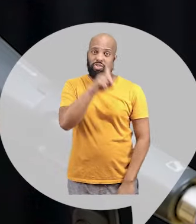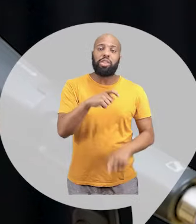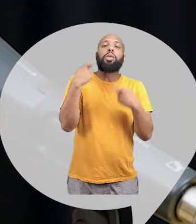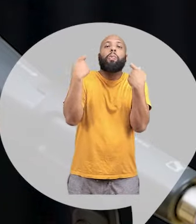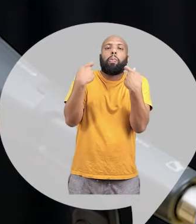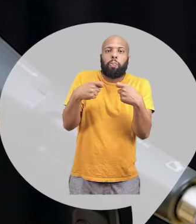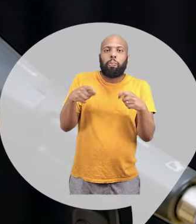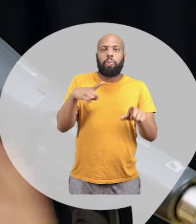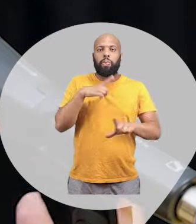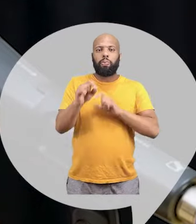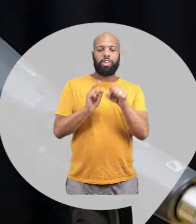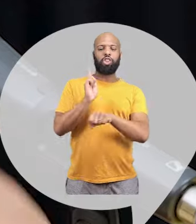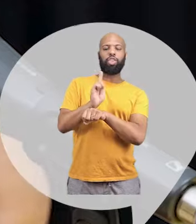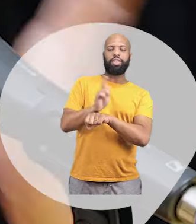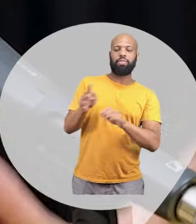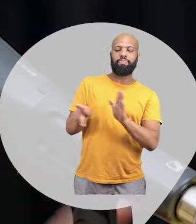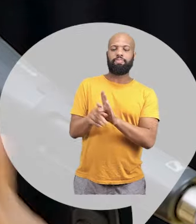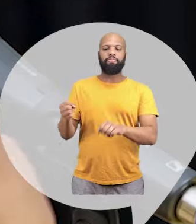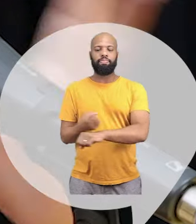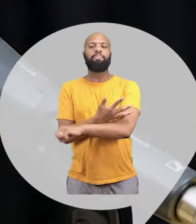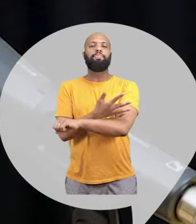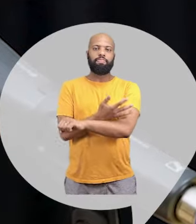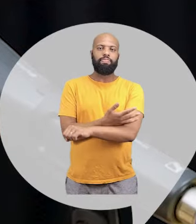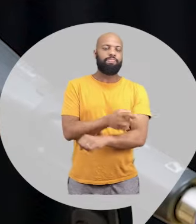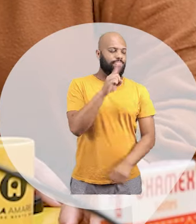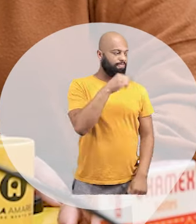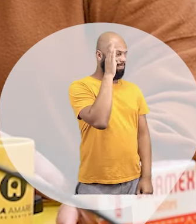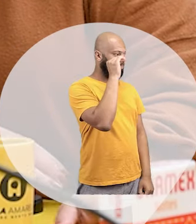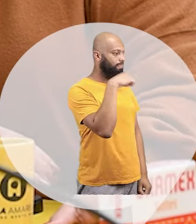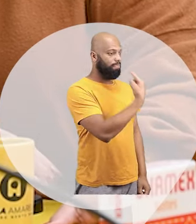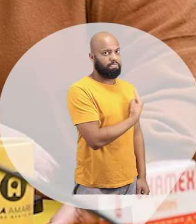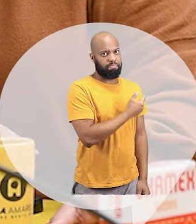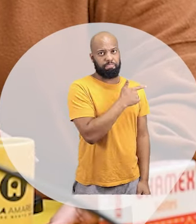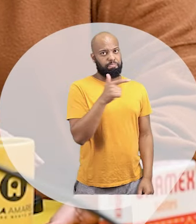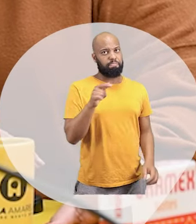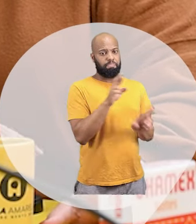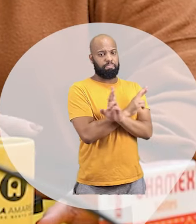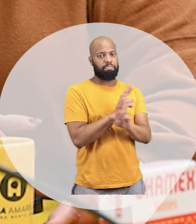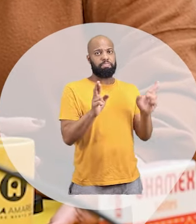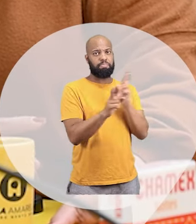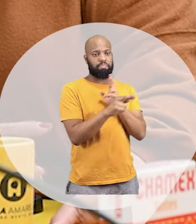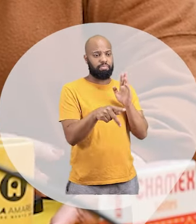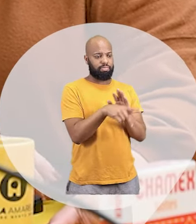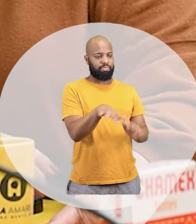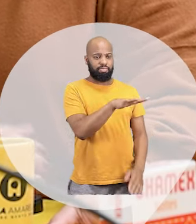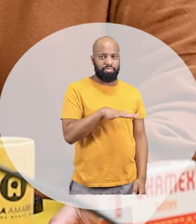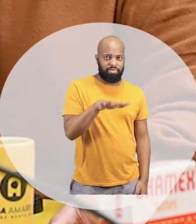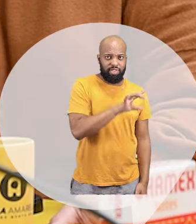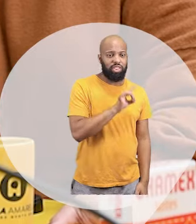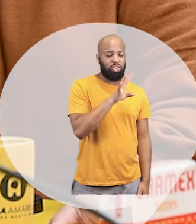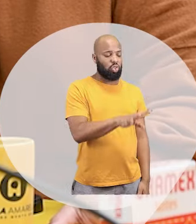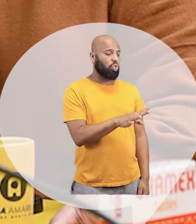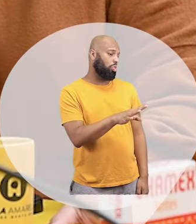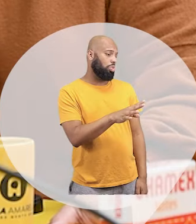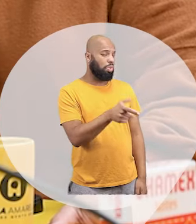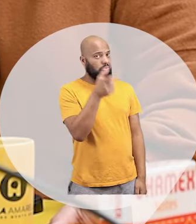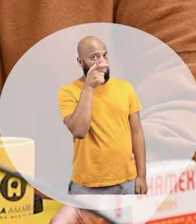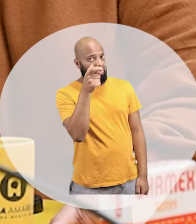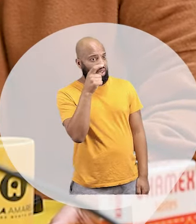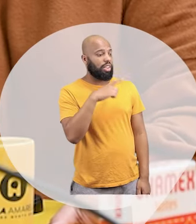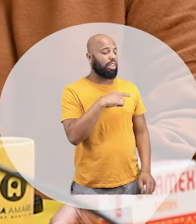é muito difícil daí você precisa ter toda uma gestão mas é muito curioso para a gente que não tem uma relação com esse meio que só